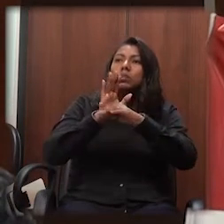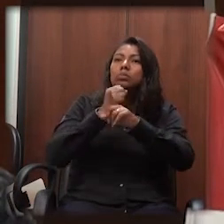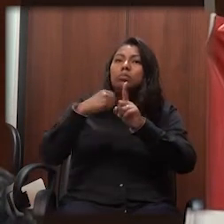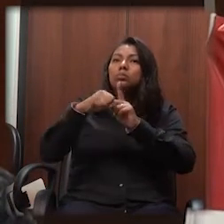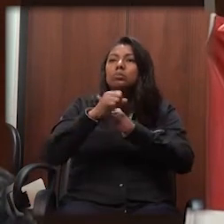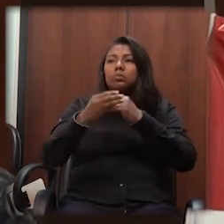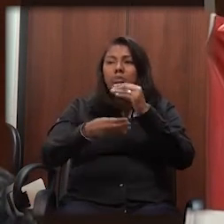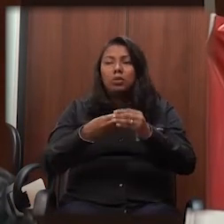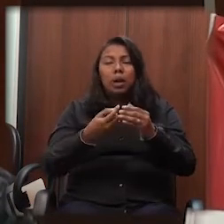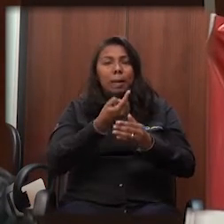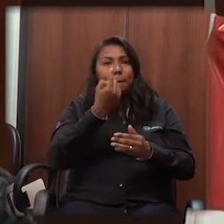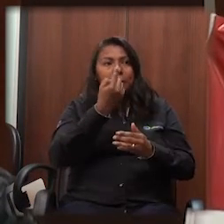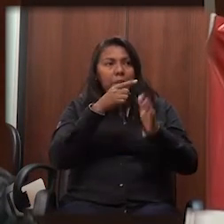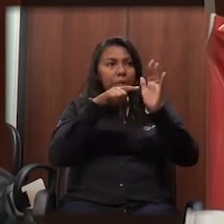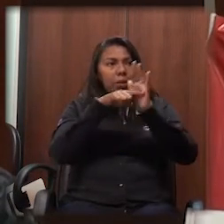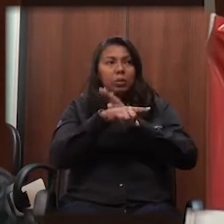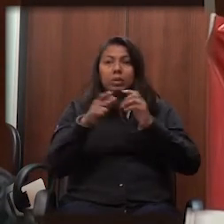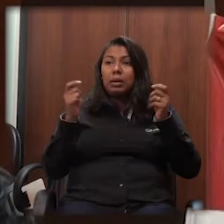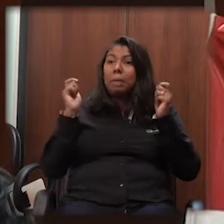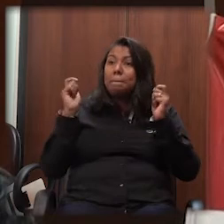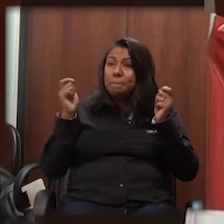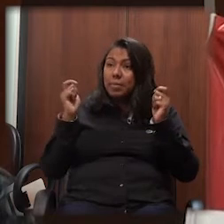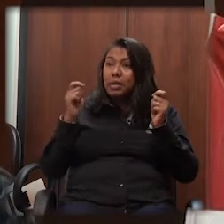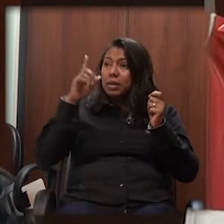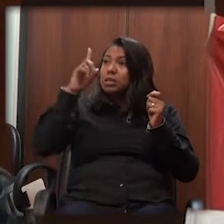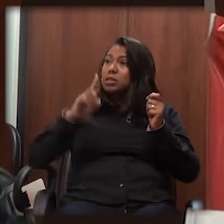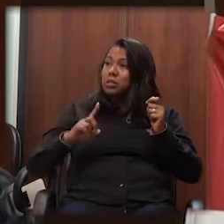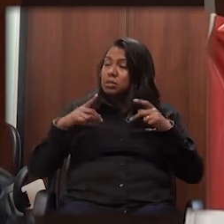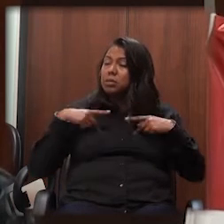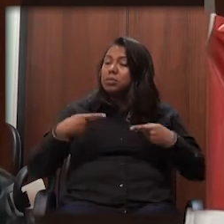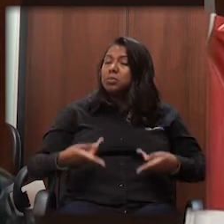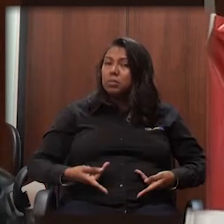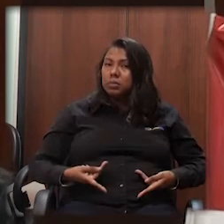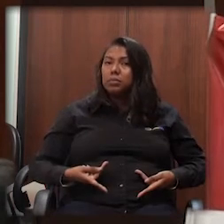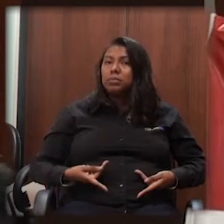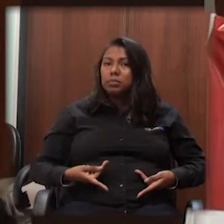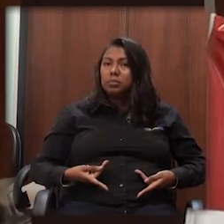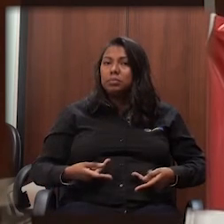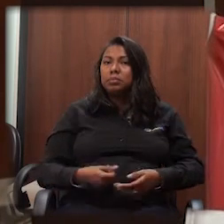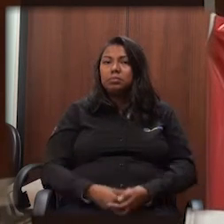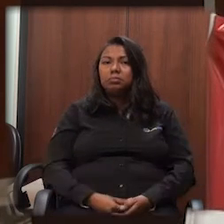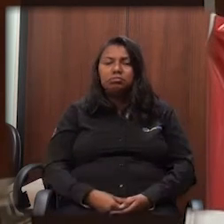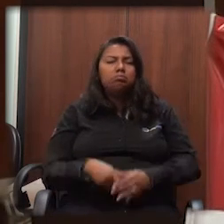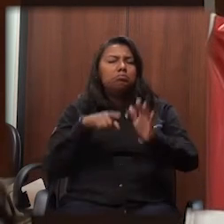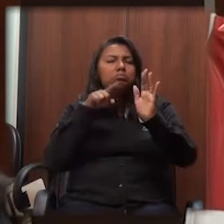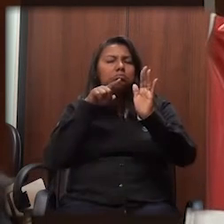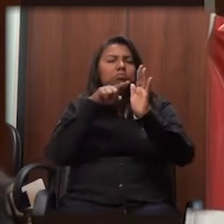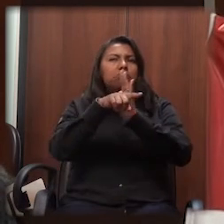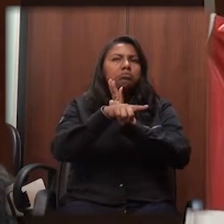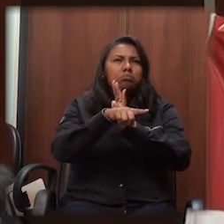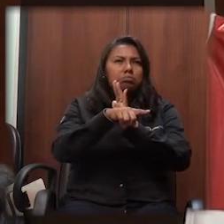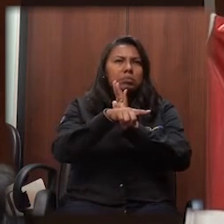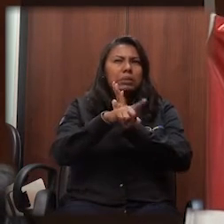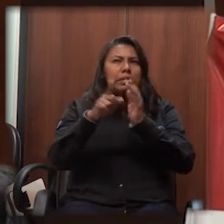primeira pergunta diz respeito a campanhas em direitos humanos. E aí a gente fechou essa pergunta dizendo assim: